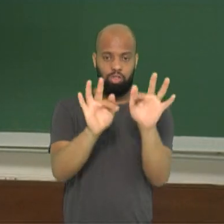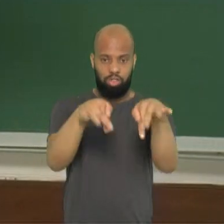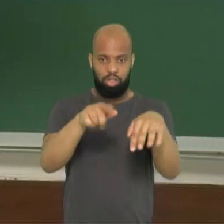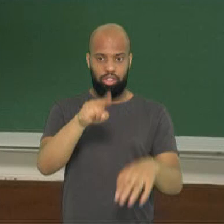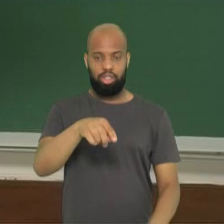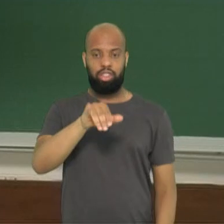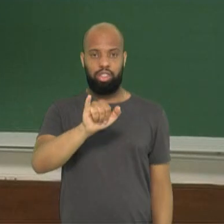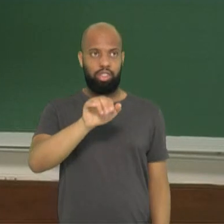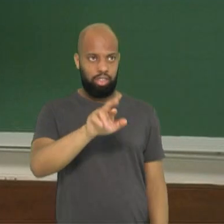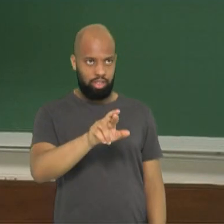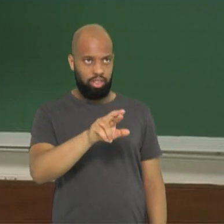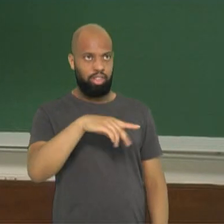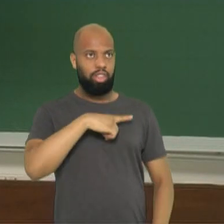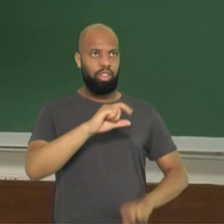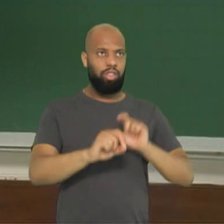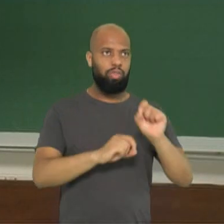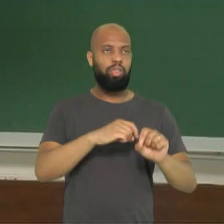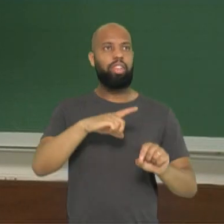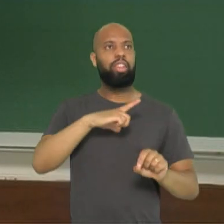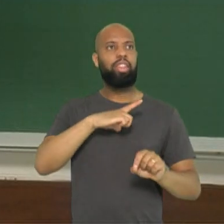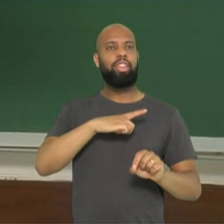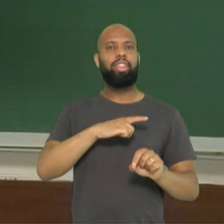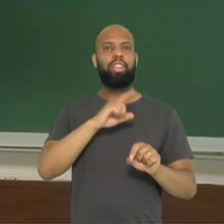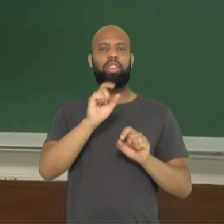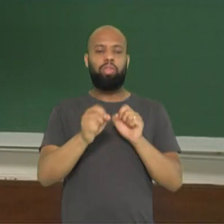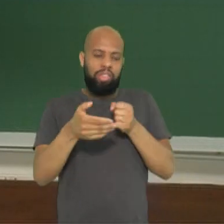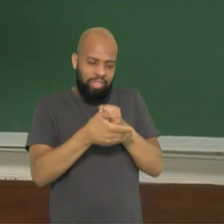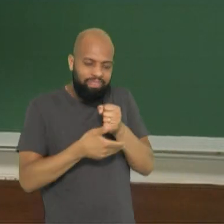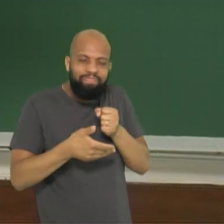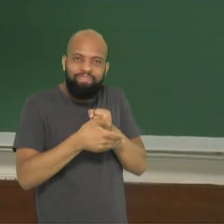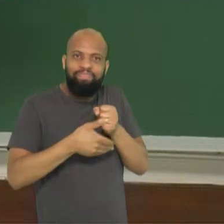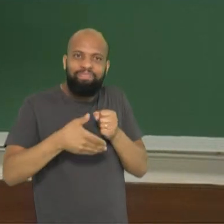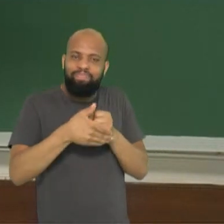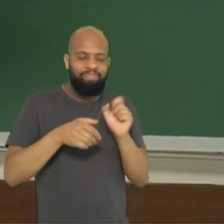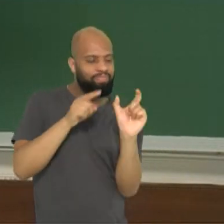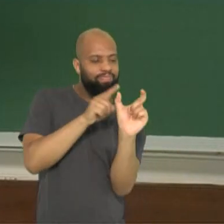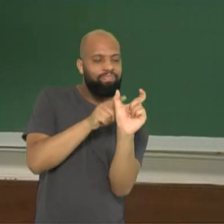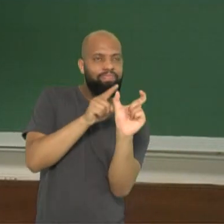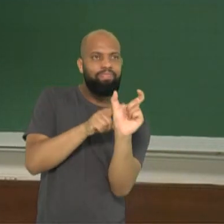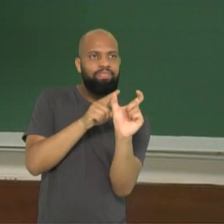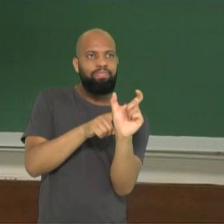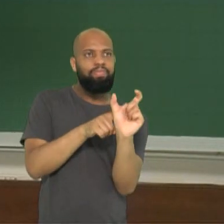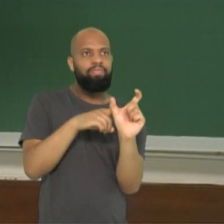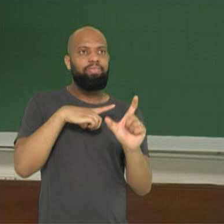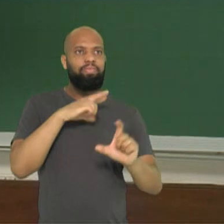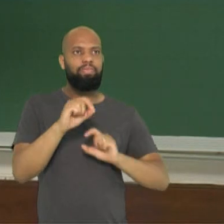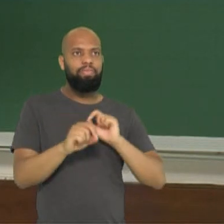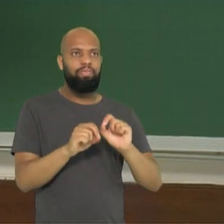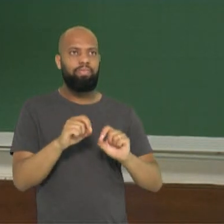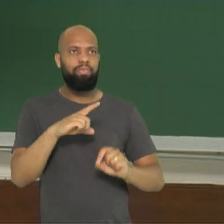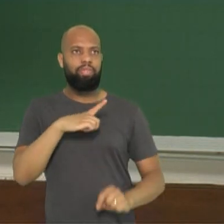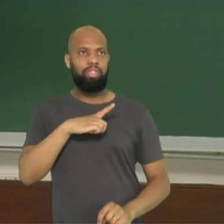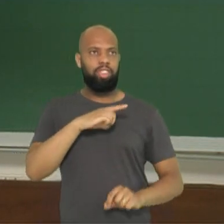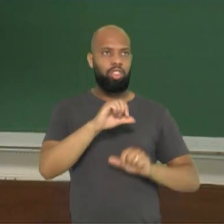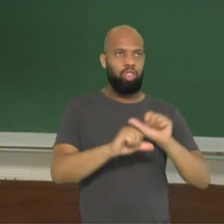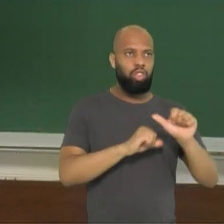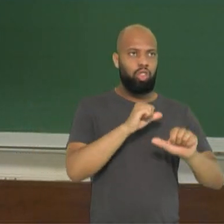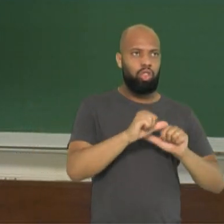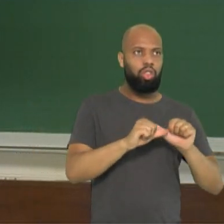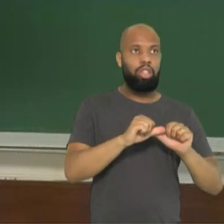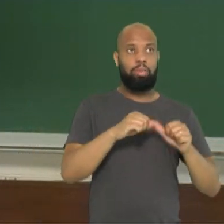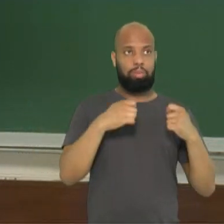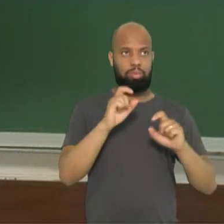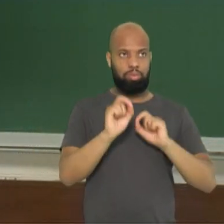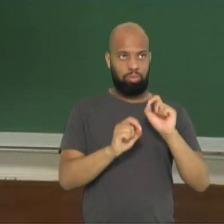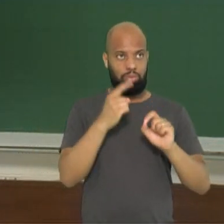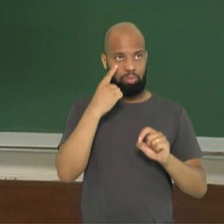ir, cambian la vocal de la raíz en el gerúndio, e por i e o por u. Então, vamos